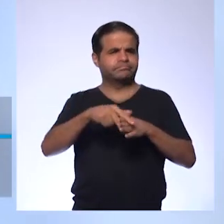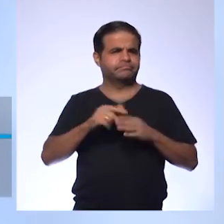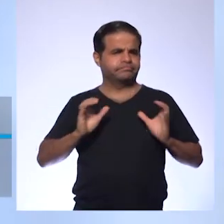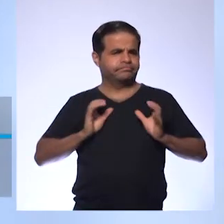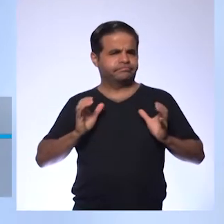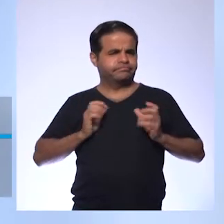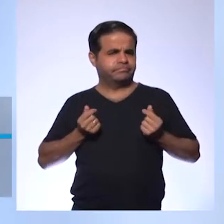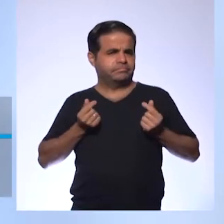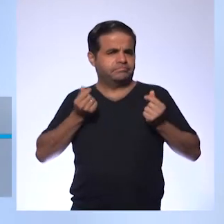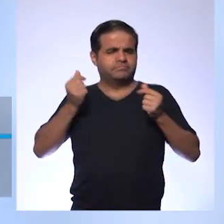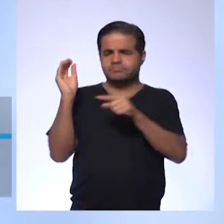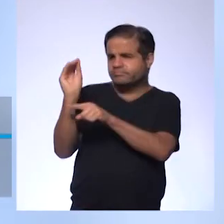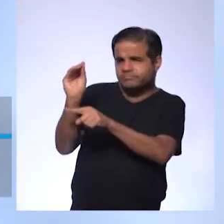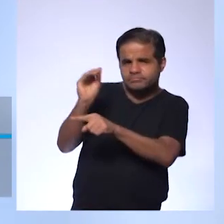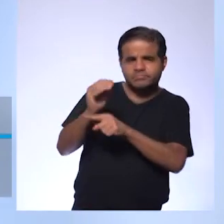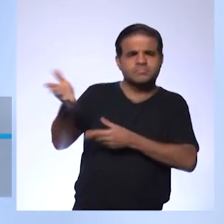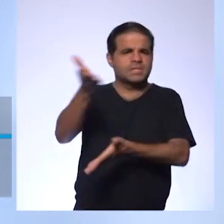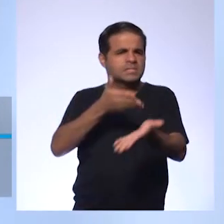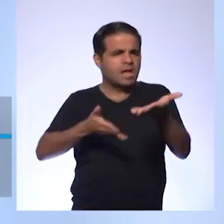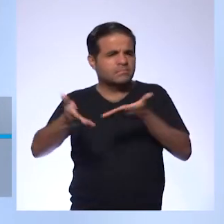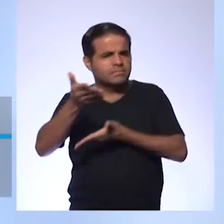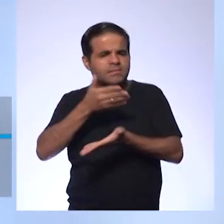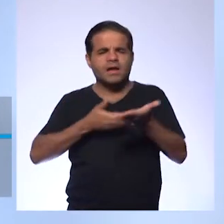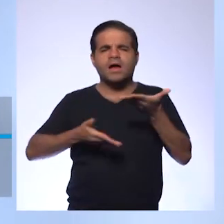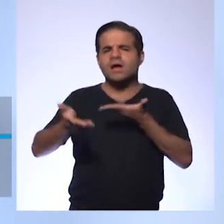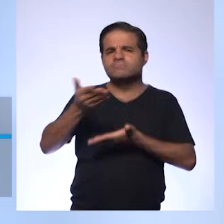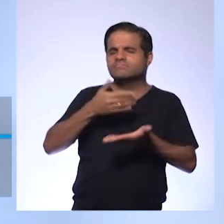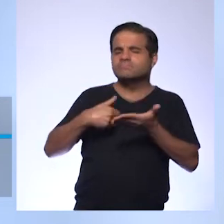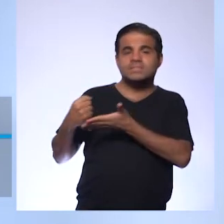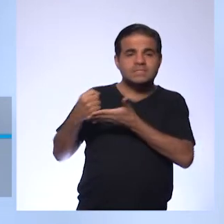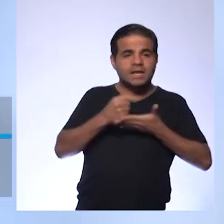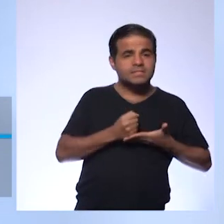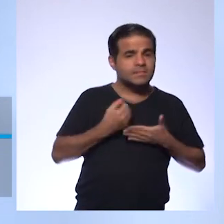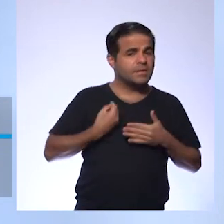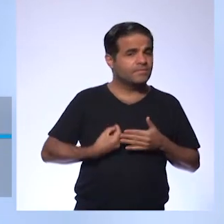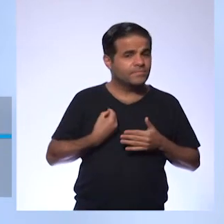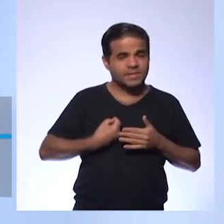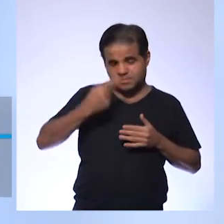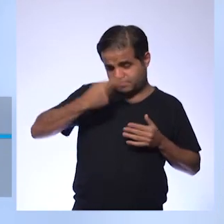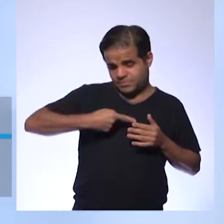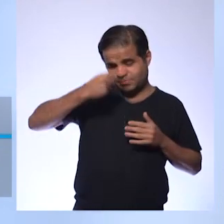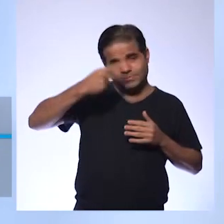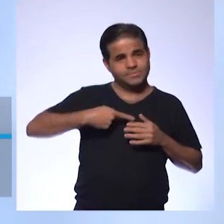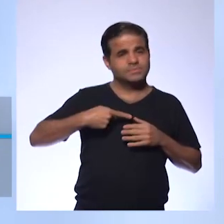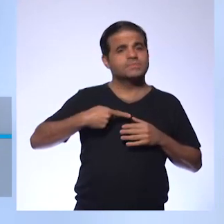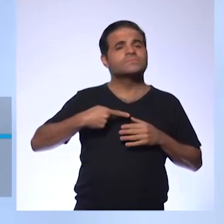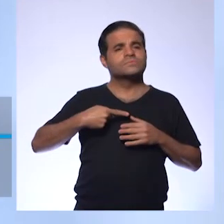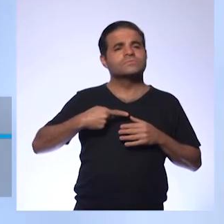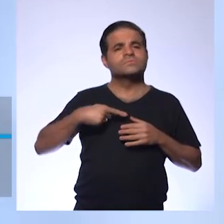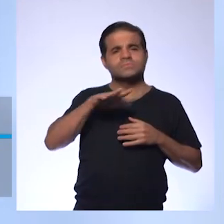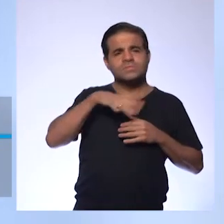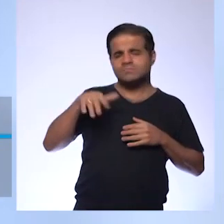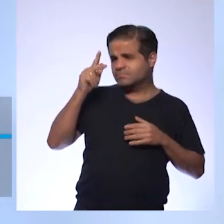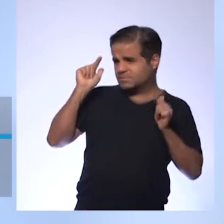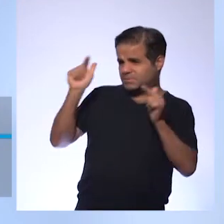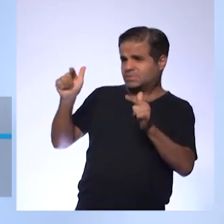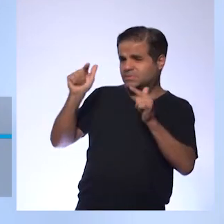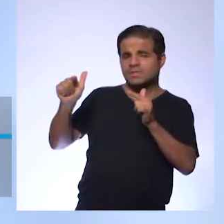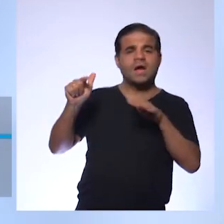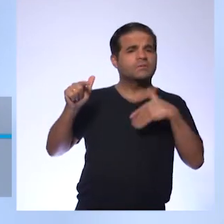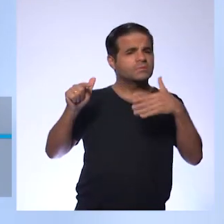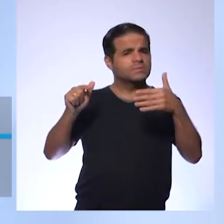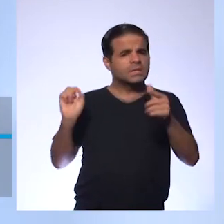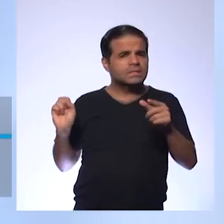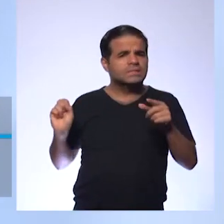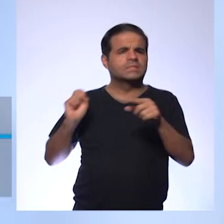nobreza, cuidar, né, resgatar, e trazia para a vida dele. E isso, de certa forma, era ridicularizado. Teve um momento que ele